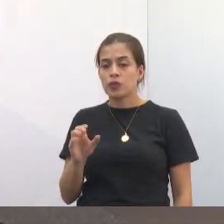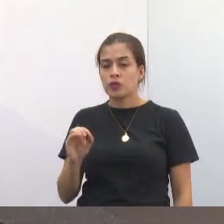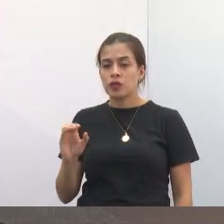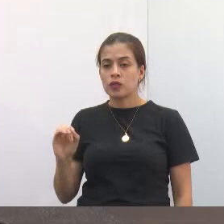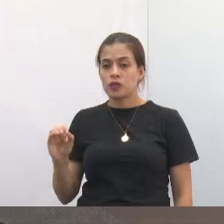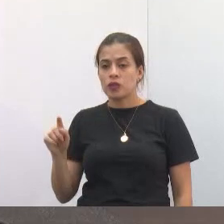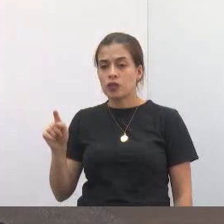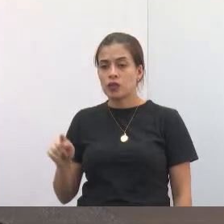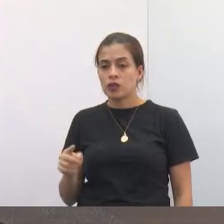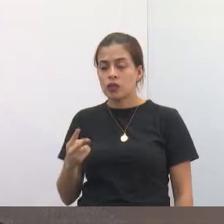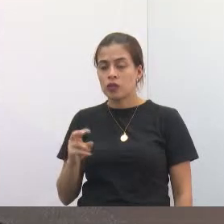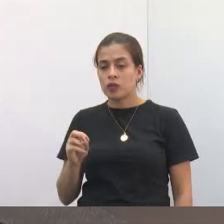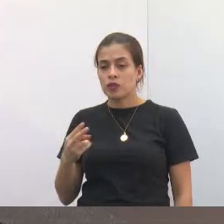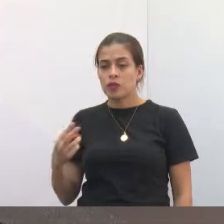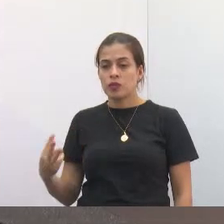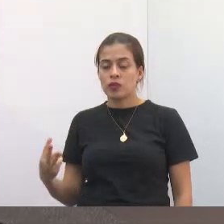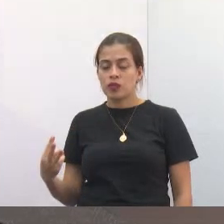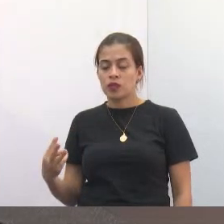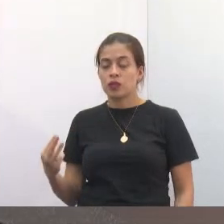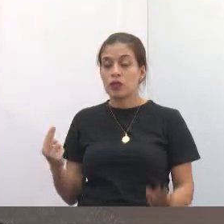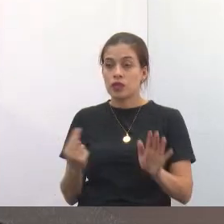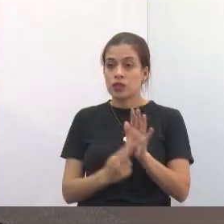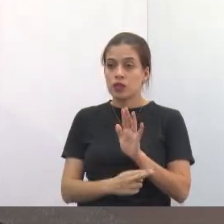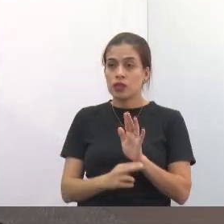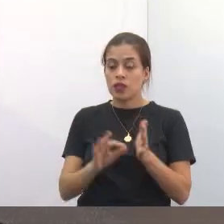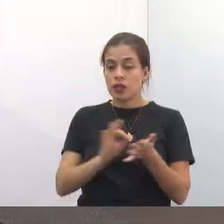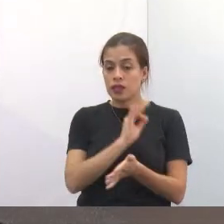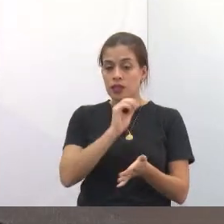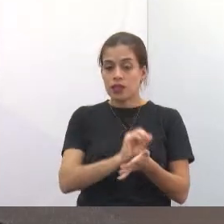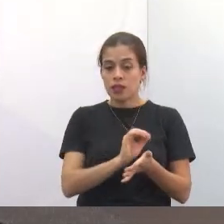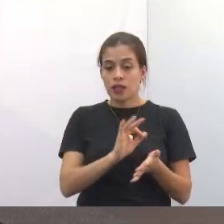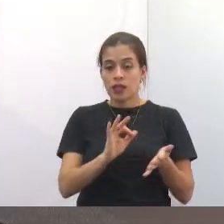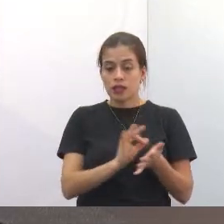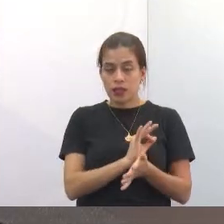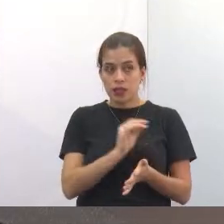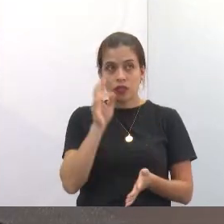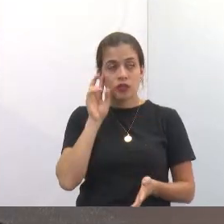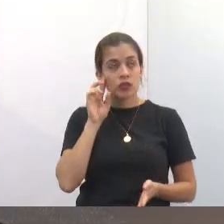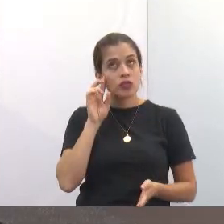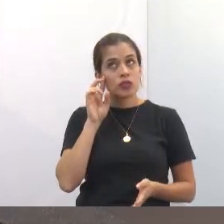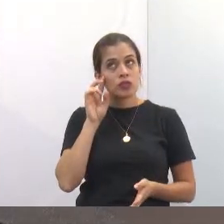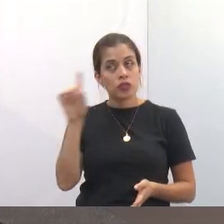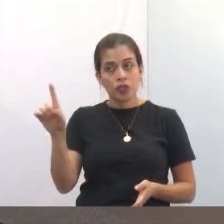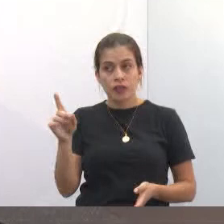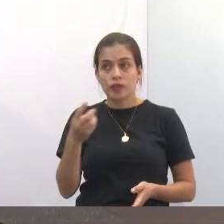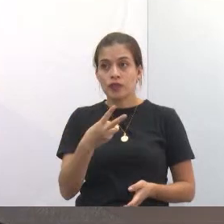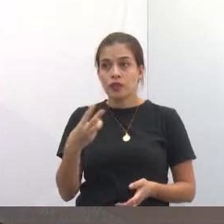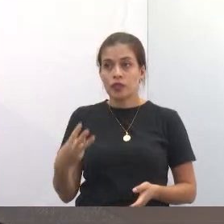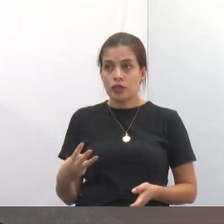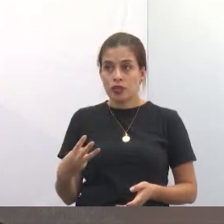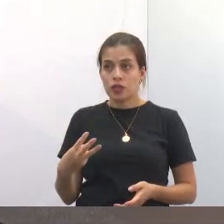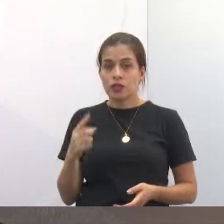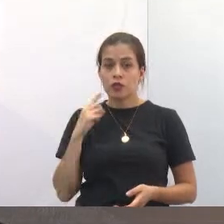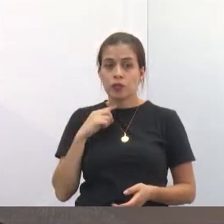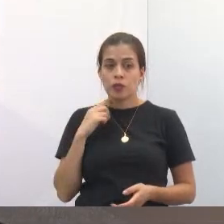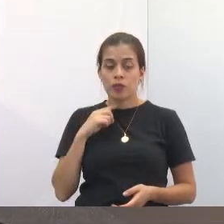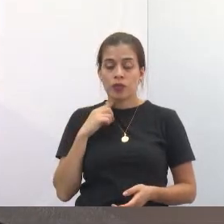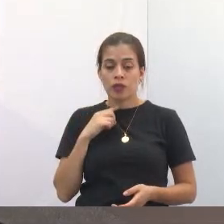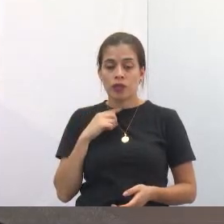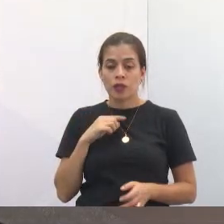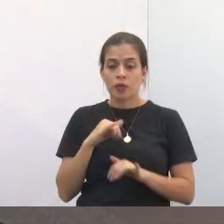6011.00-2023, assinado em 23/5/2023, publicado no boletim oficial